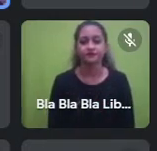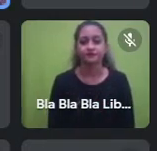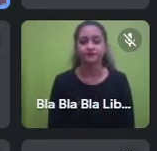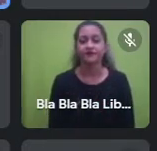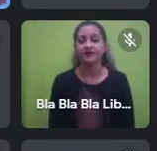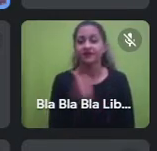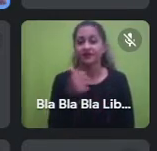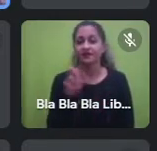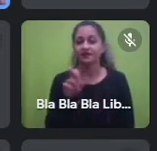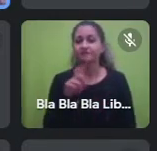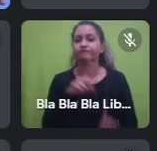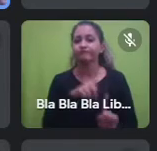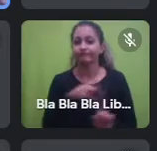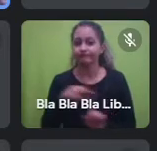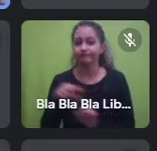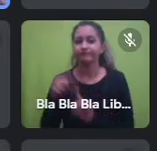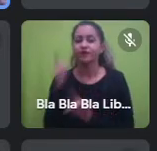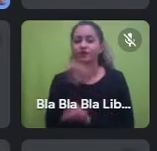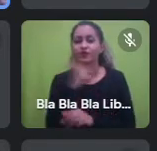15 indivíduos em 2 dias de trabalho.